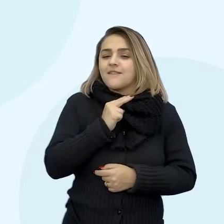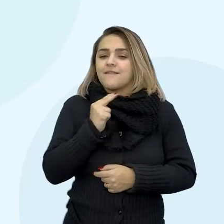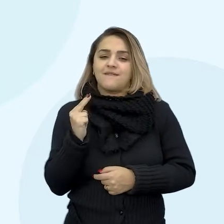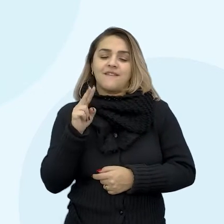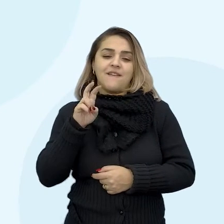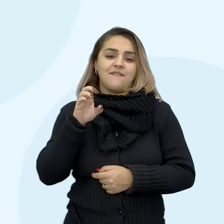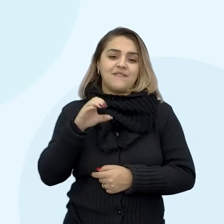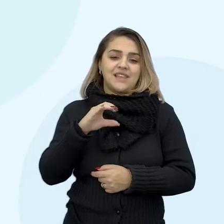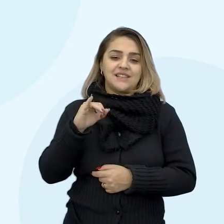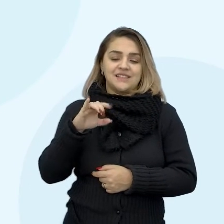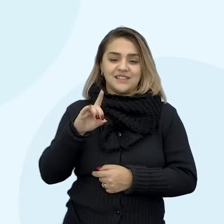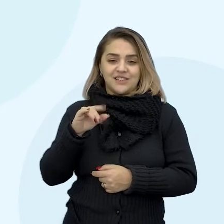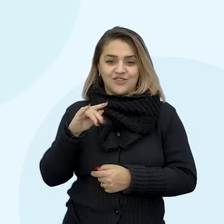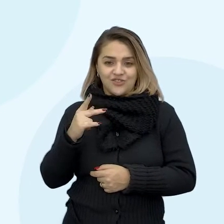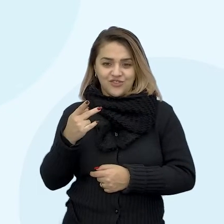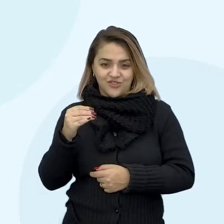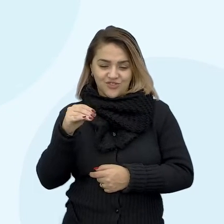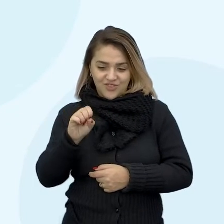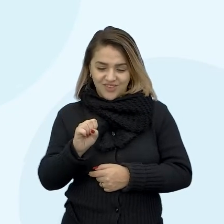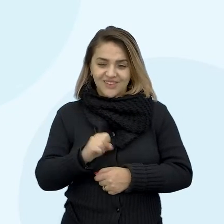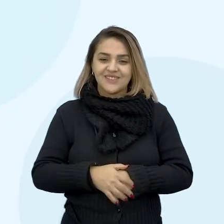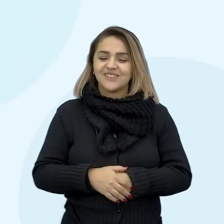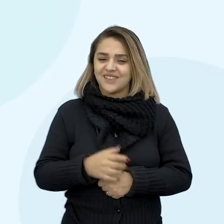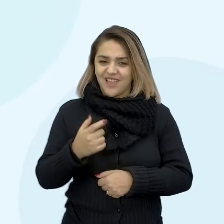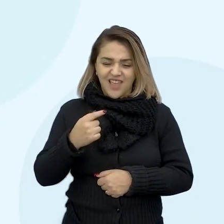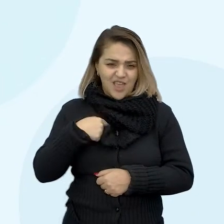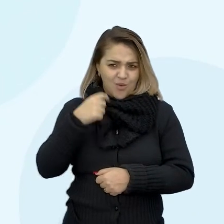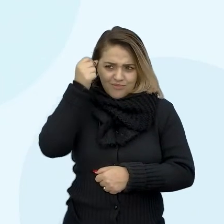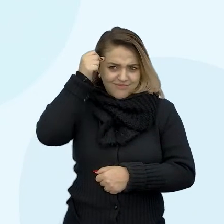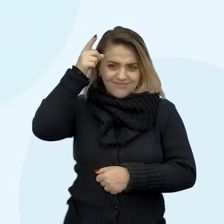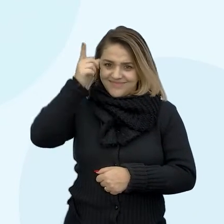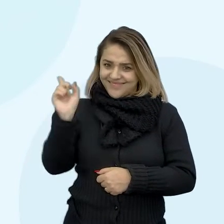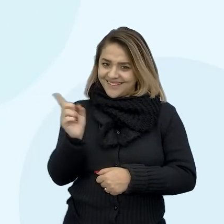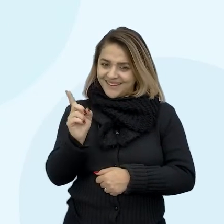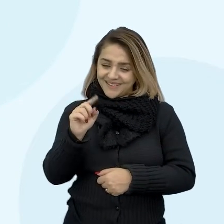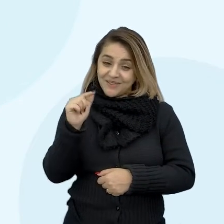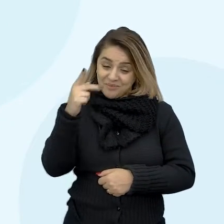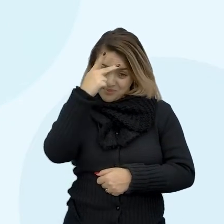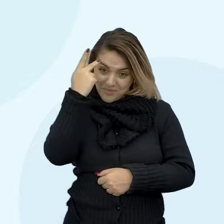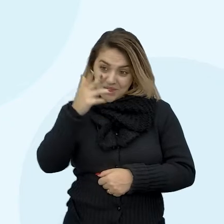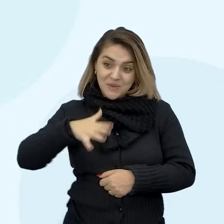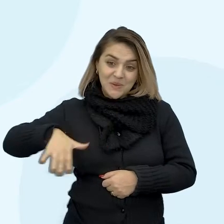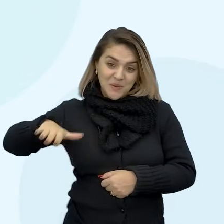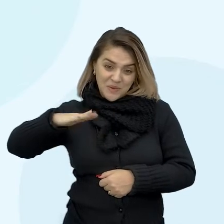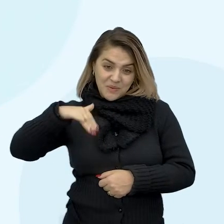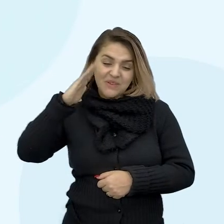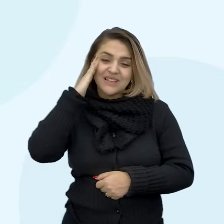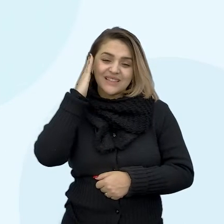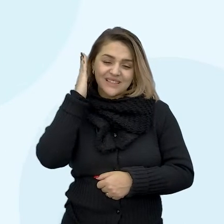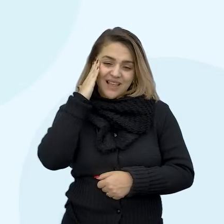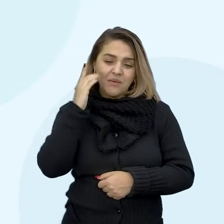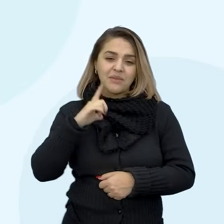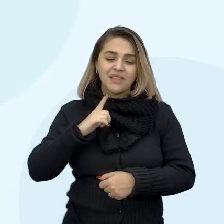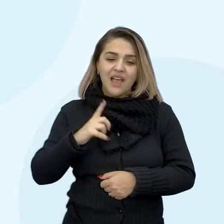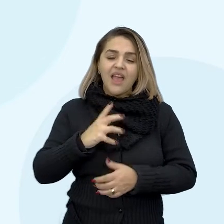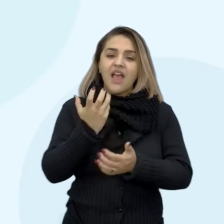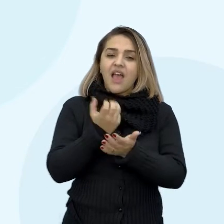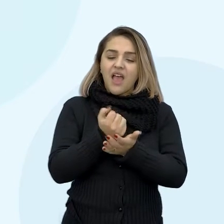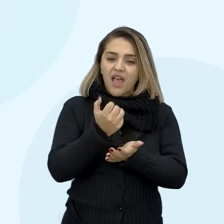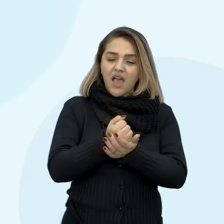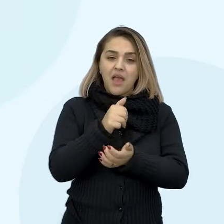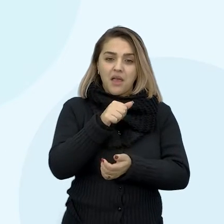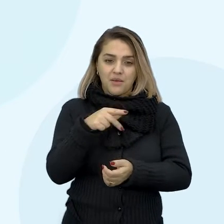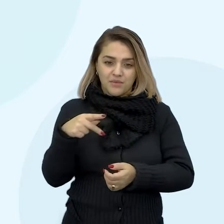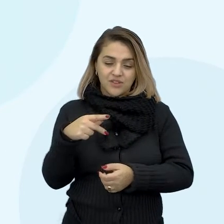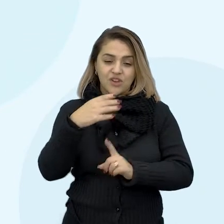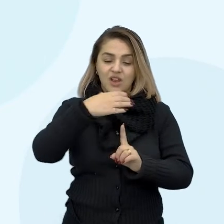Gente, é o nome que eles dão, tá? Não fui eu que inventei, não. Por um aplicativo, o consumidor